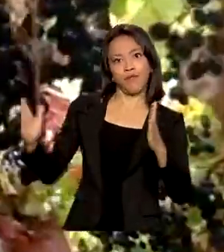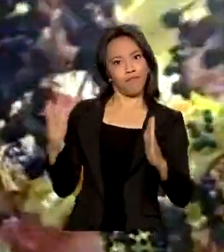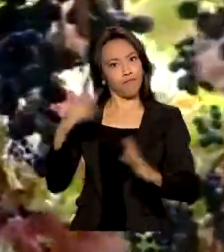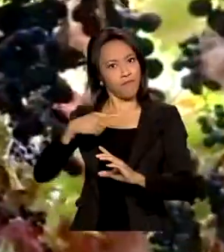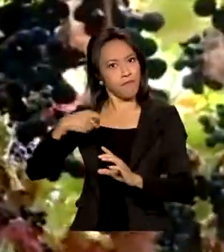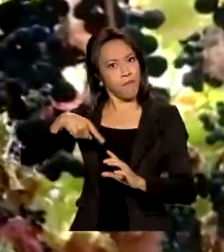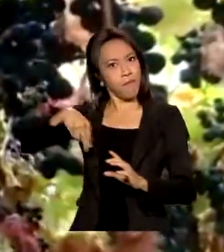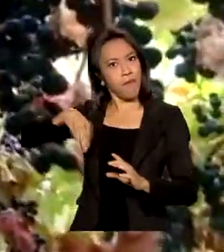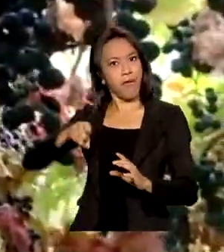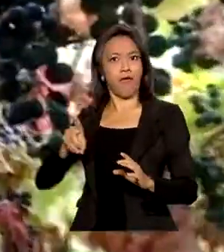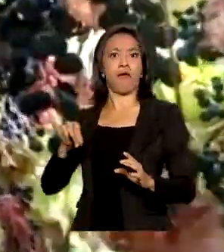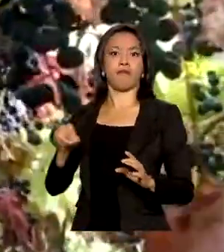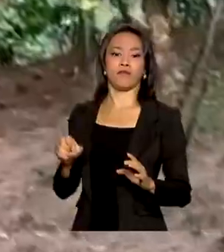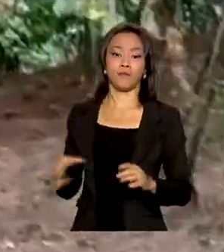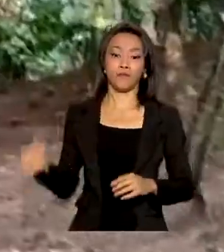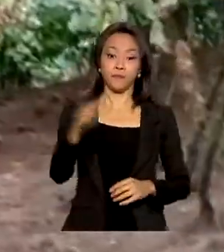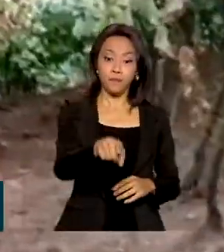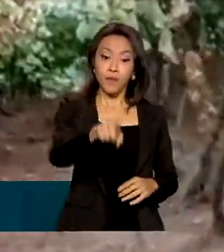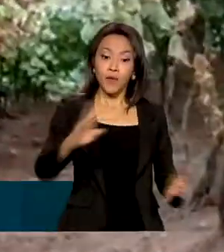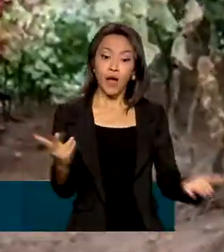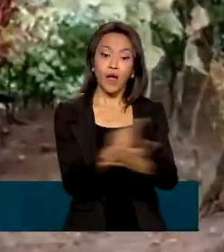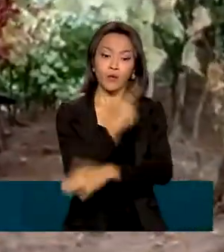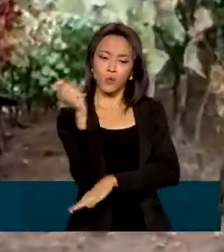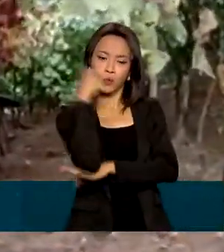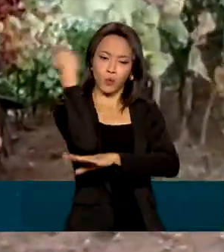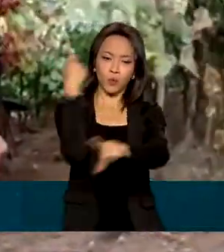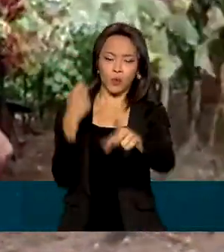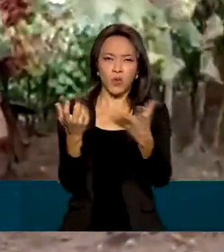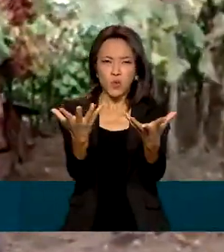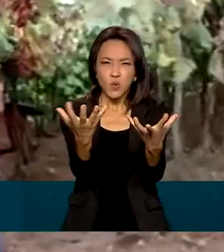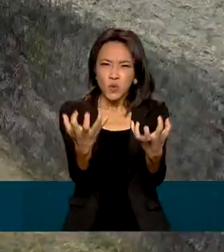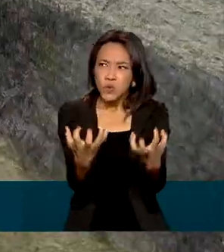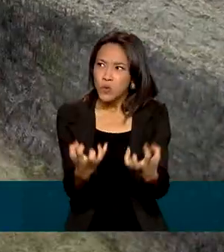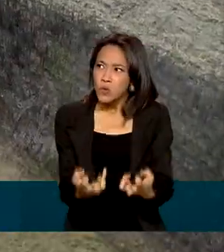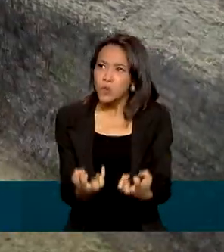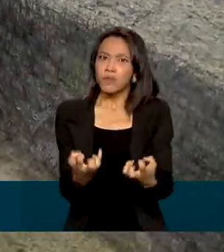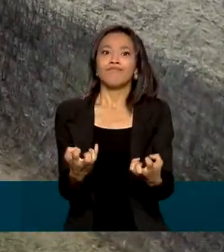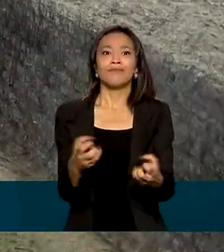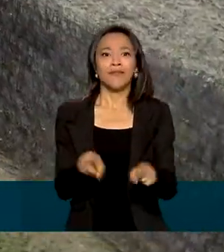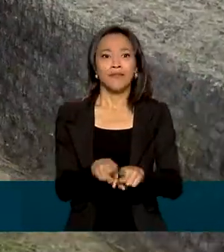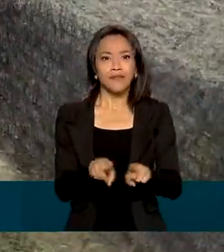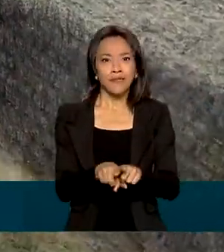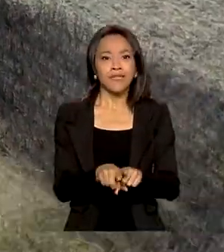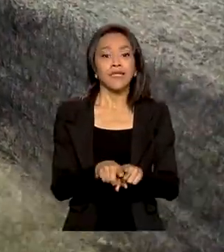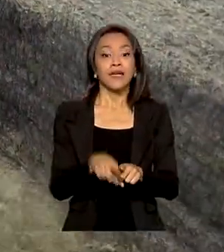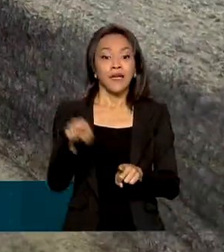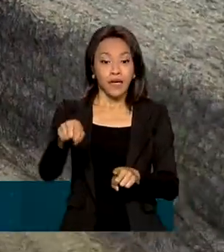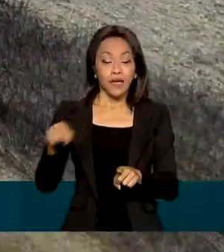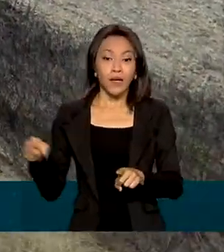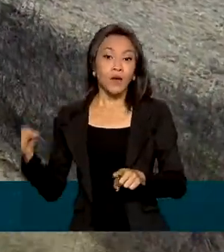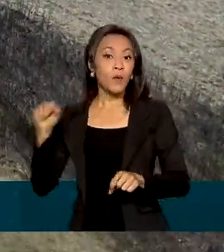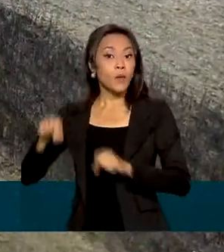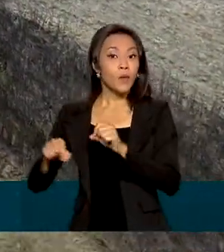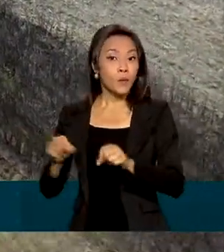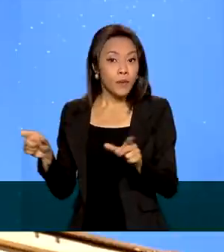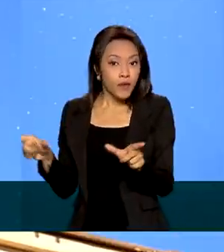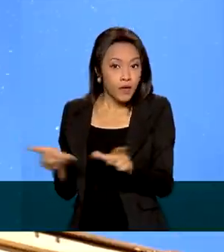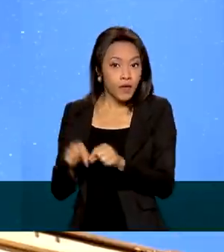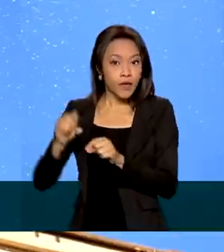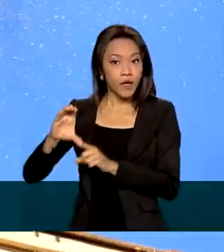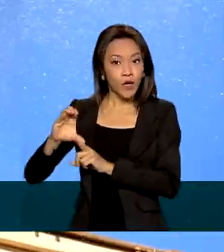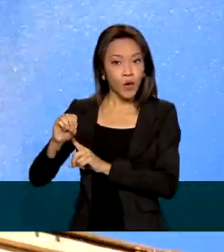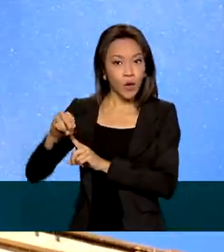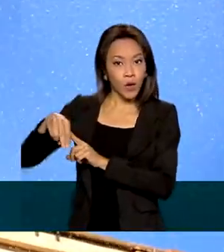apesar da forte estiagem na região sul do país e no Mato Grosso do Sul a companhia Nacional de abastecimento Conab